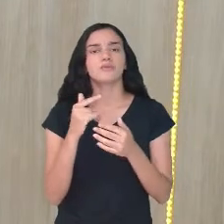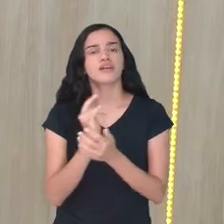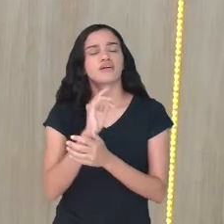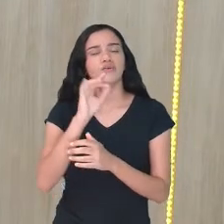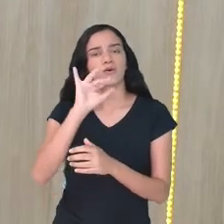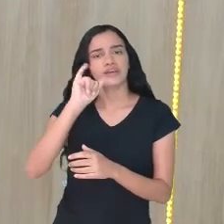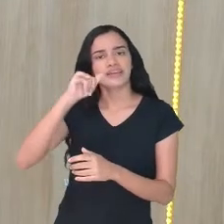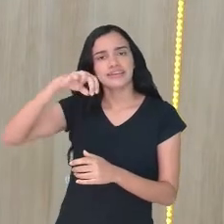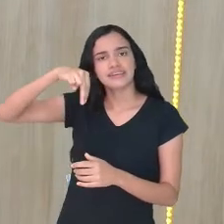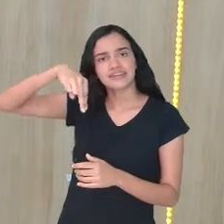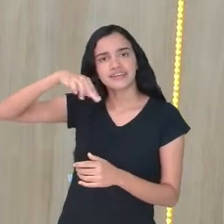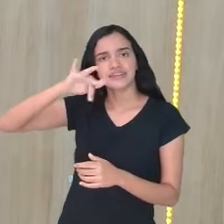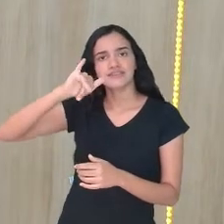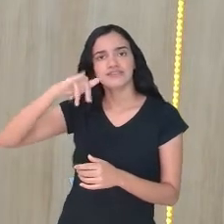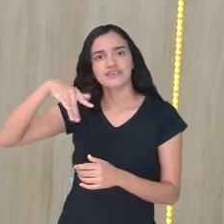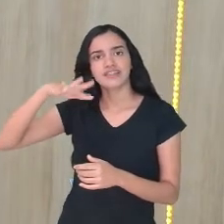positivo.